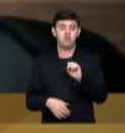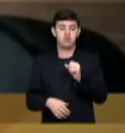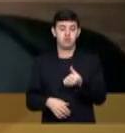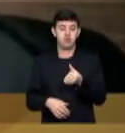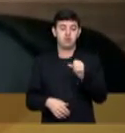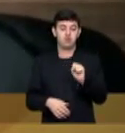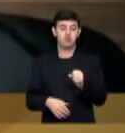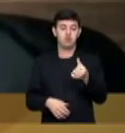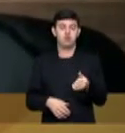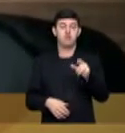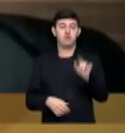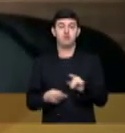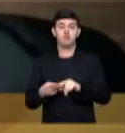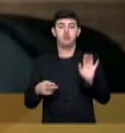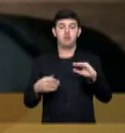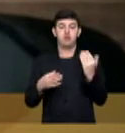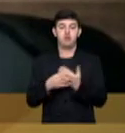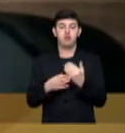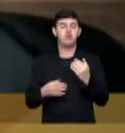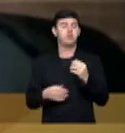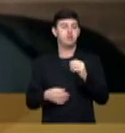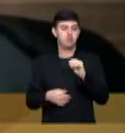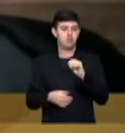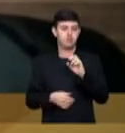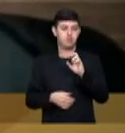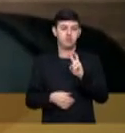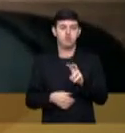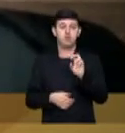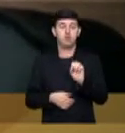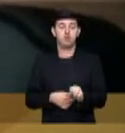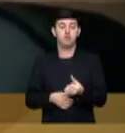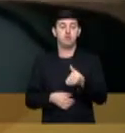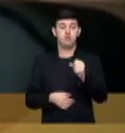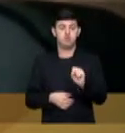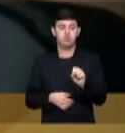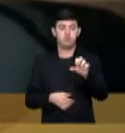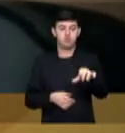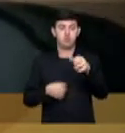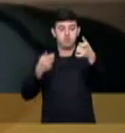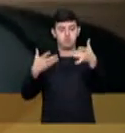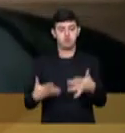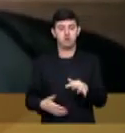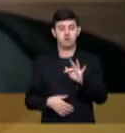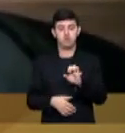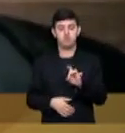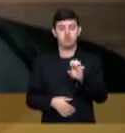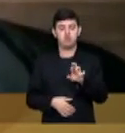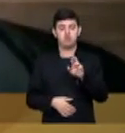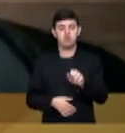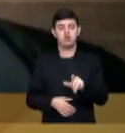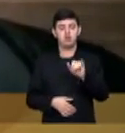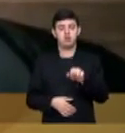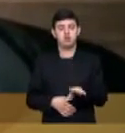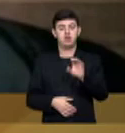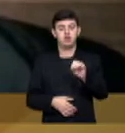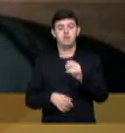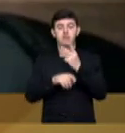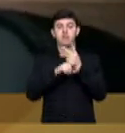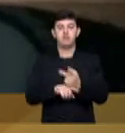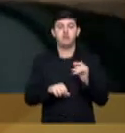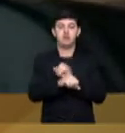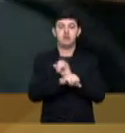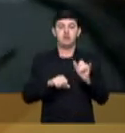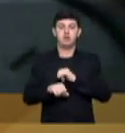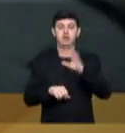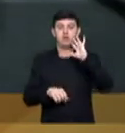que a tradicional compreensão do federalismo brasileiro, que busca solucionar os conflitos de competência